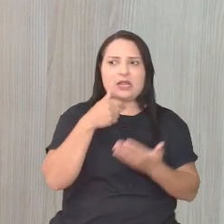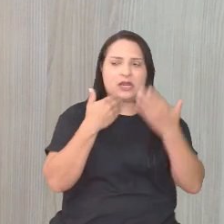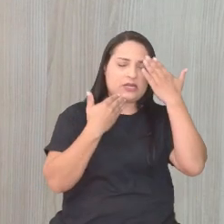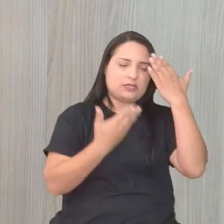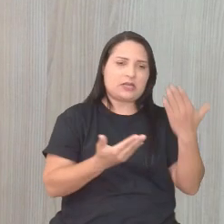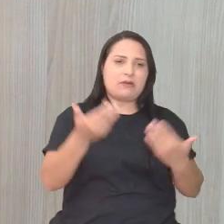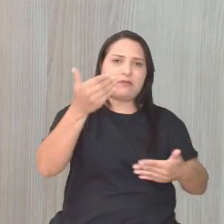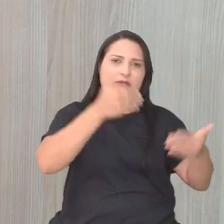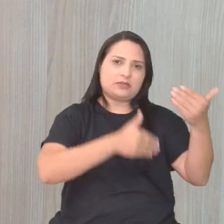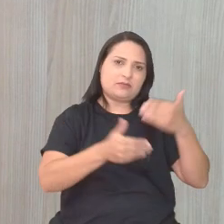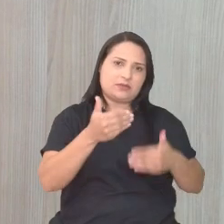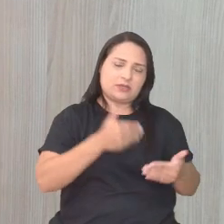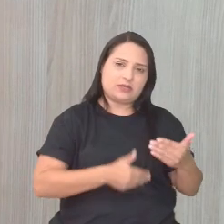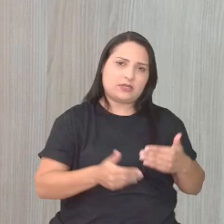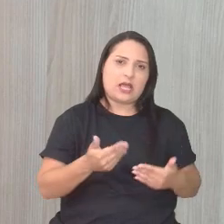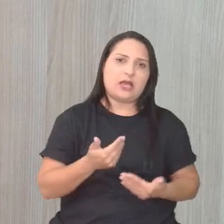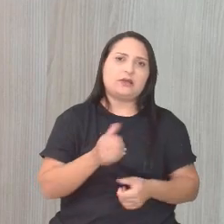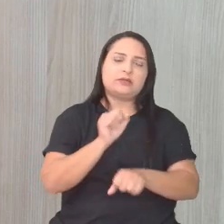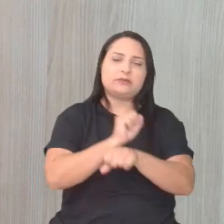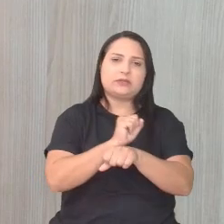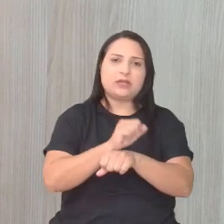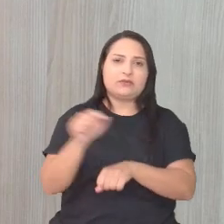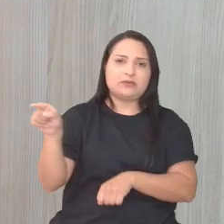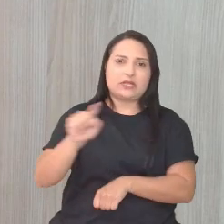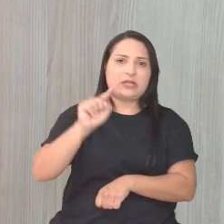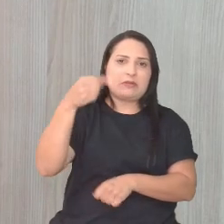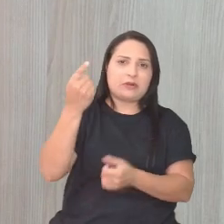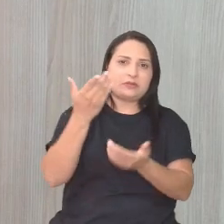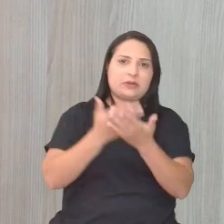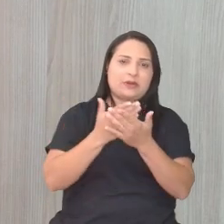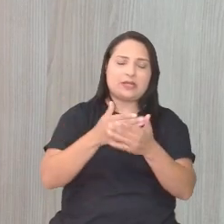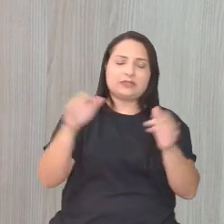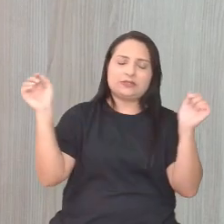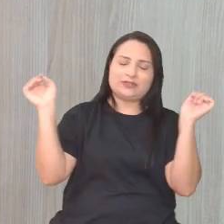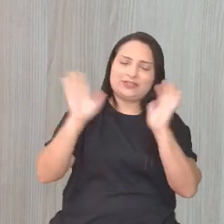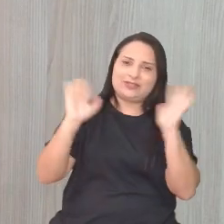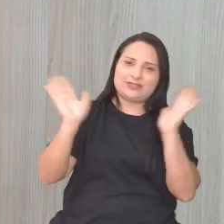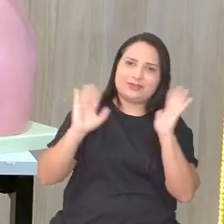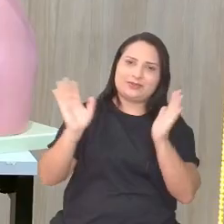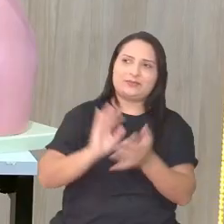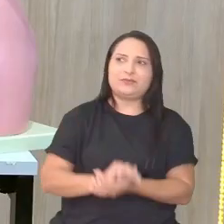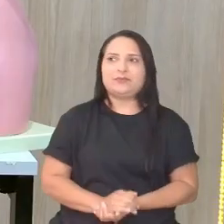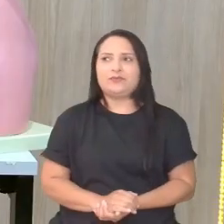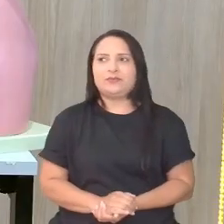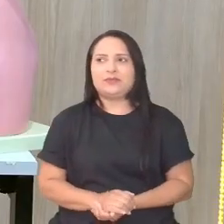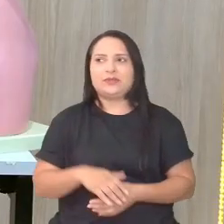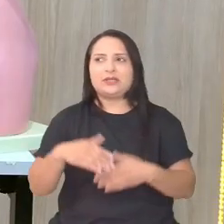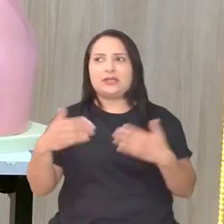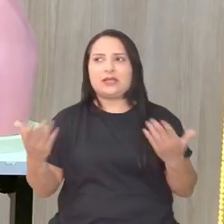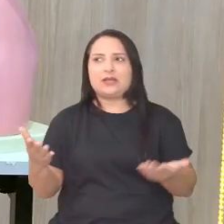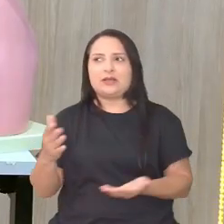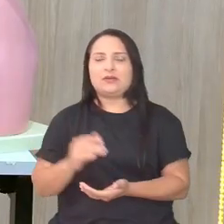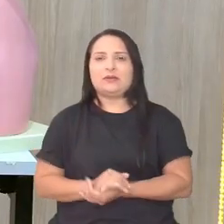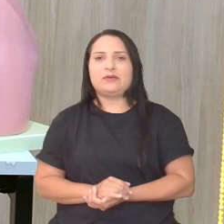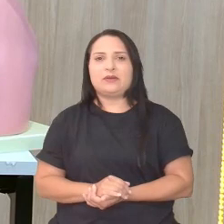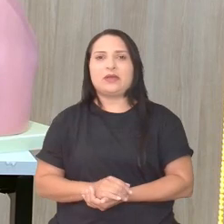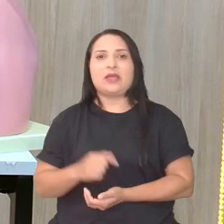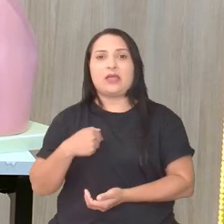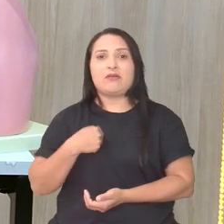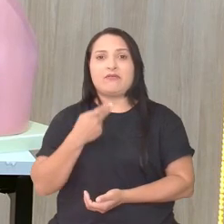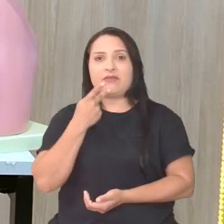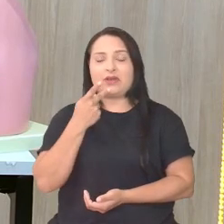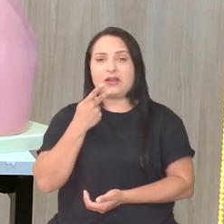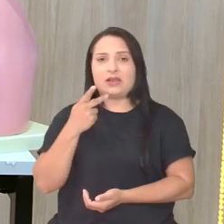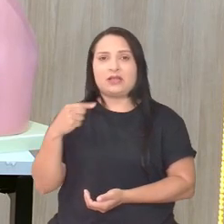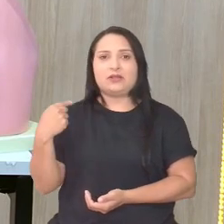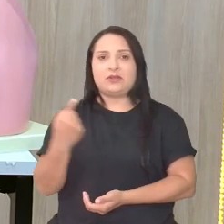vocês a participação e aguardamos vocês na próxima aula. Tchau, tchau, pessoal. Pois é, professora Cláudia, aí eu falei para vocês